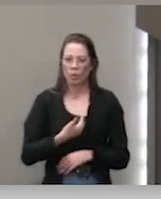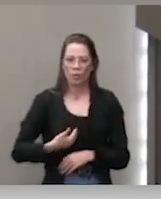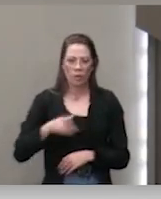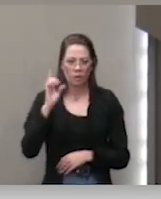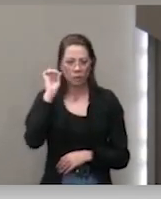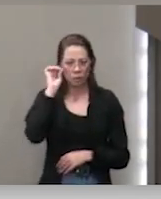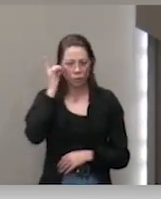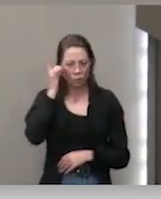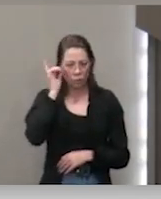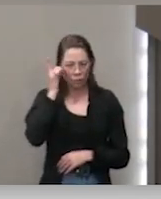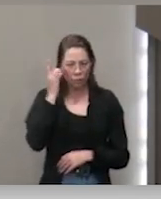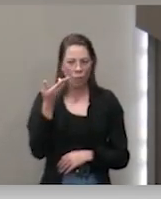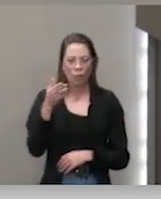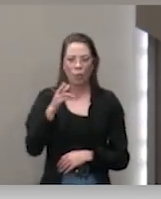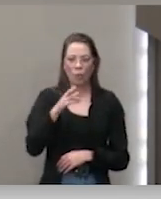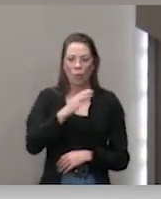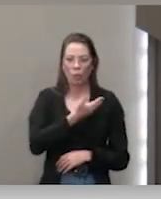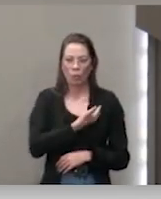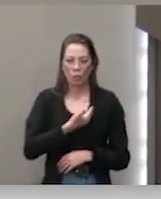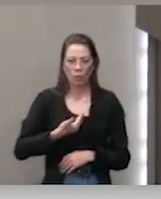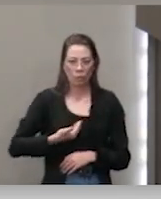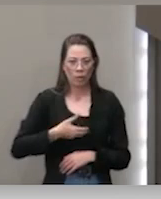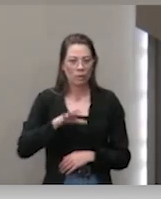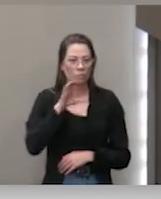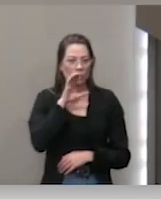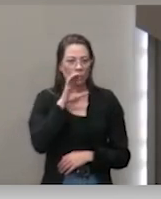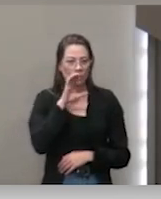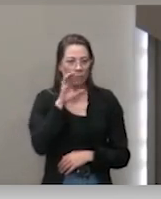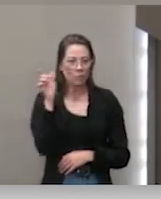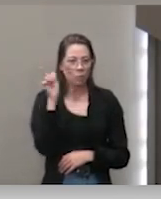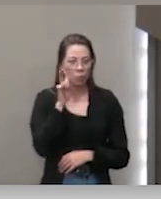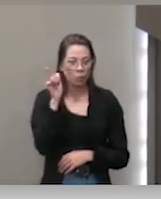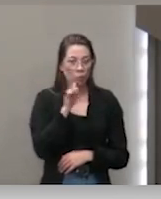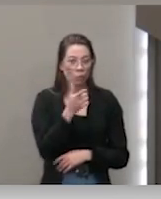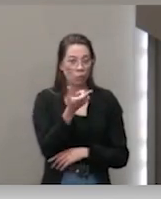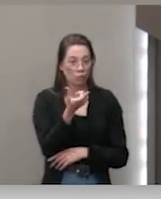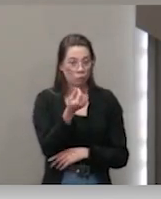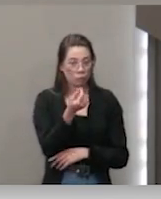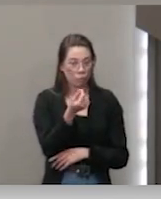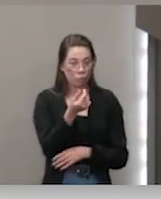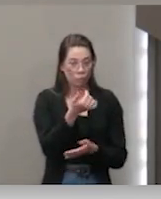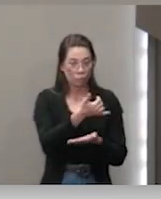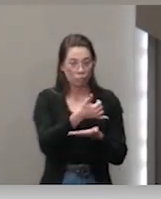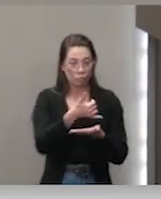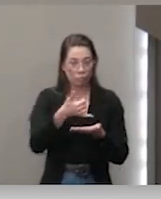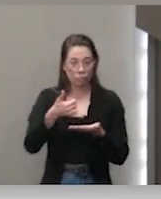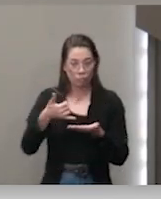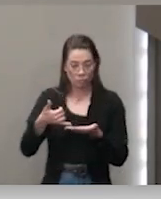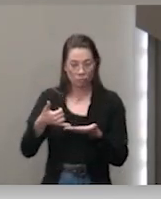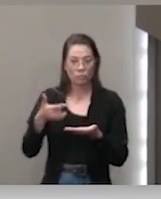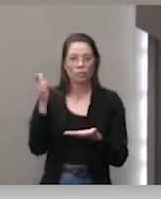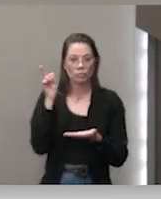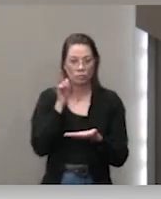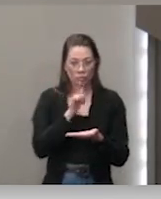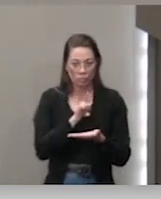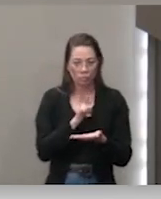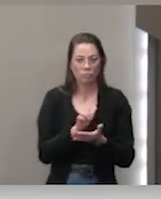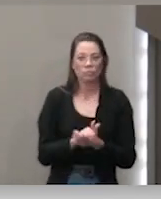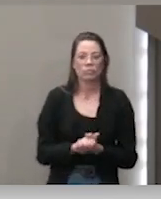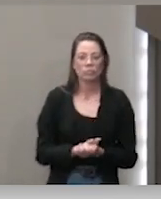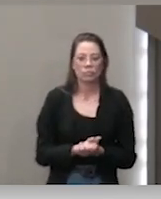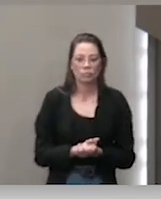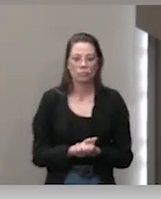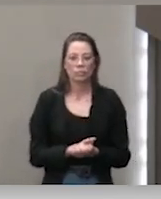DIP, prefeito de Passo Fundo, conseguiu dinheiro para fazer o asfalto em São Roque.